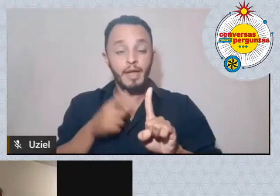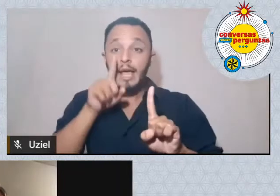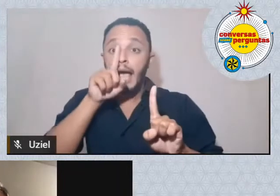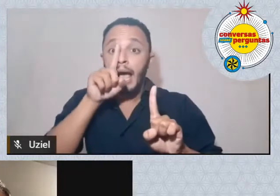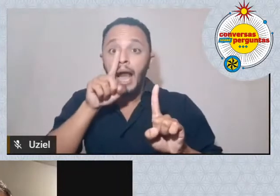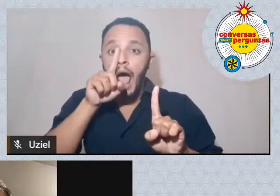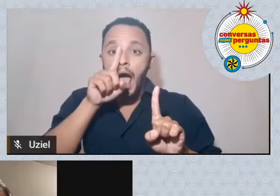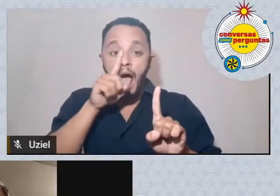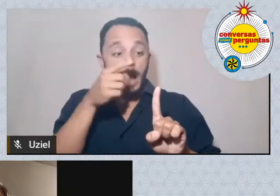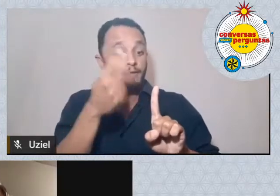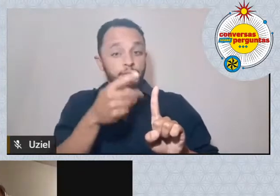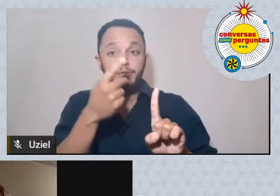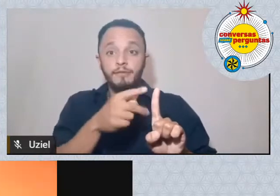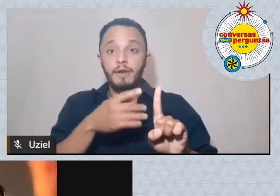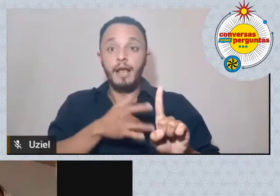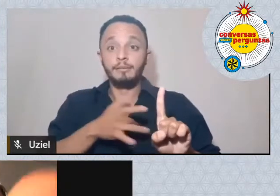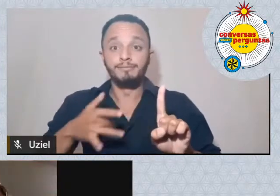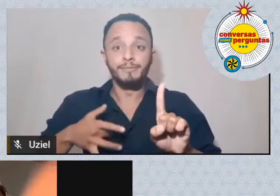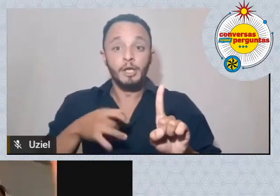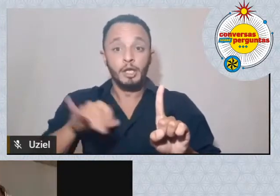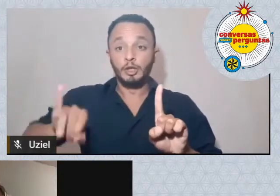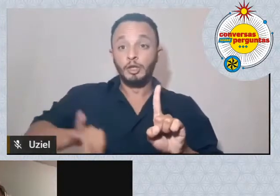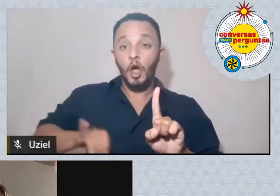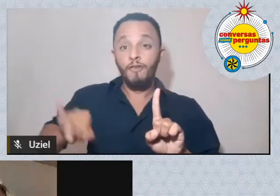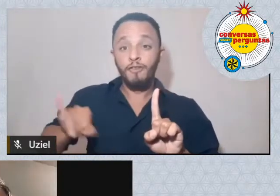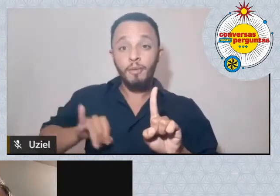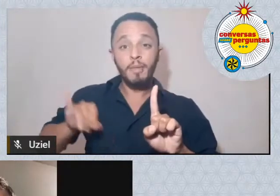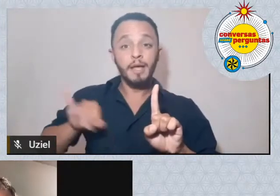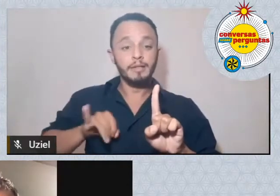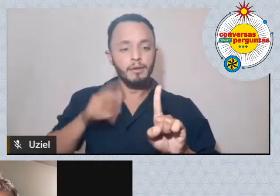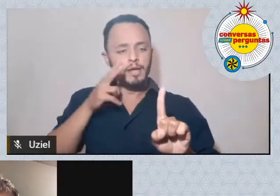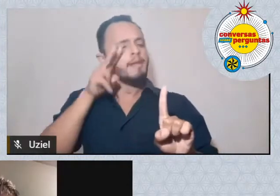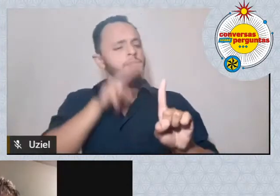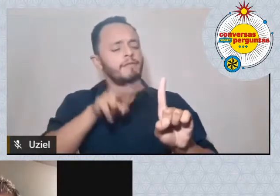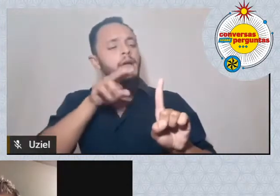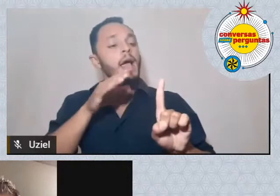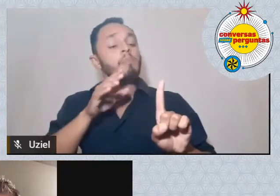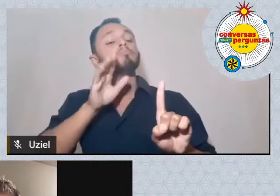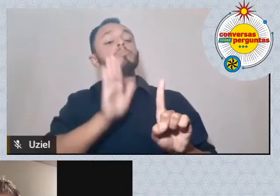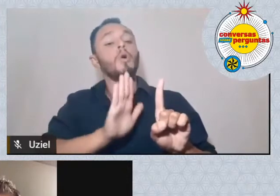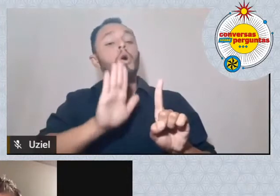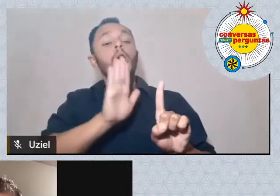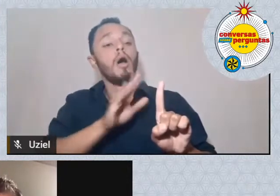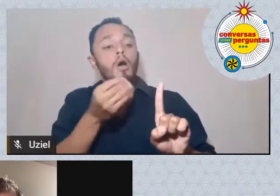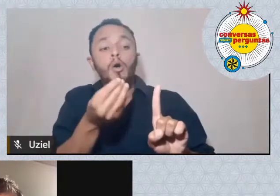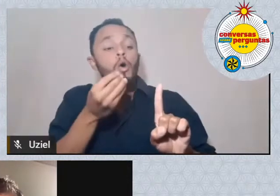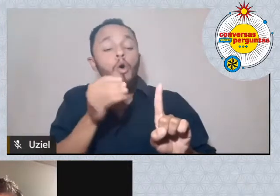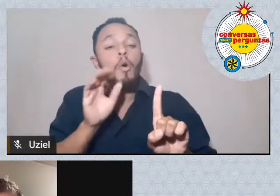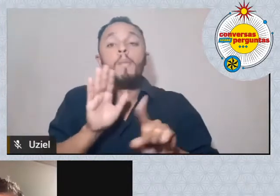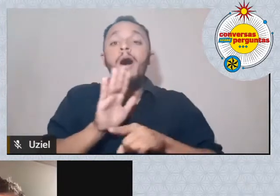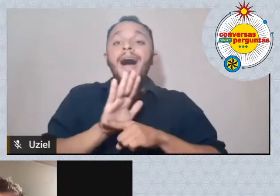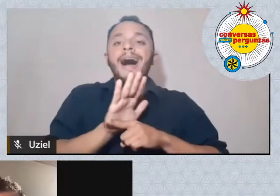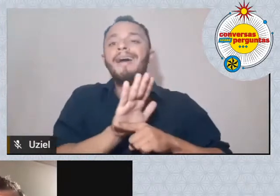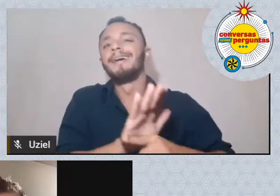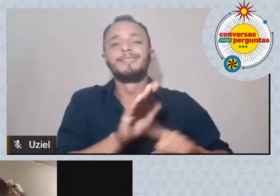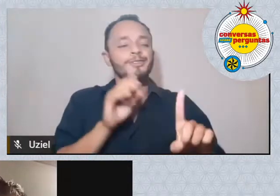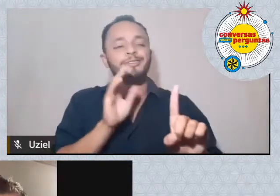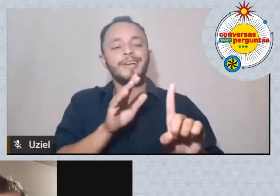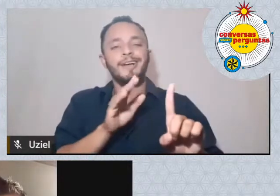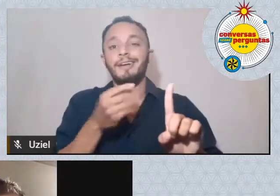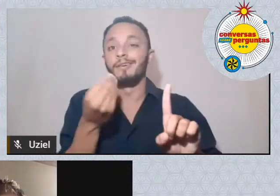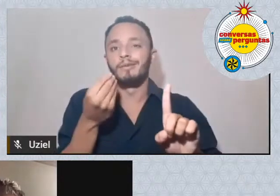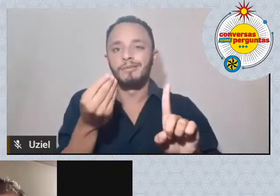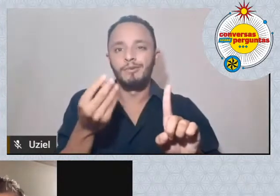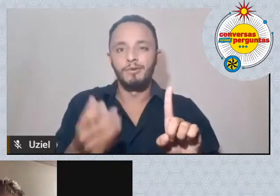que fosse possível a partir dos recursos de plataforma. Né? Isso foi mostrando